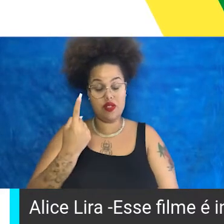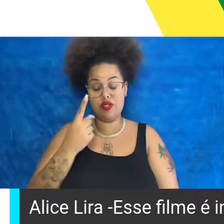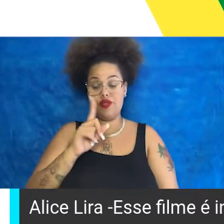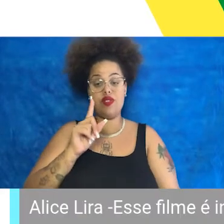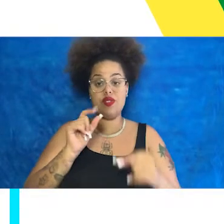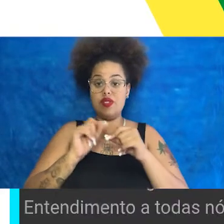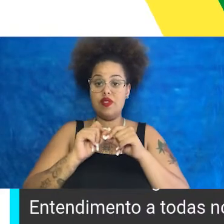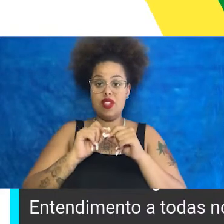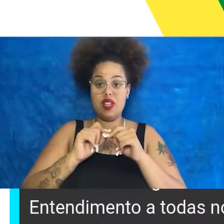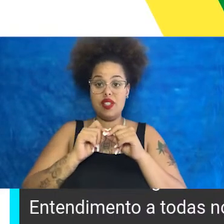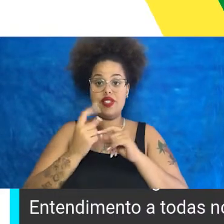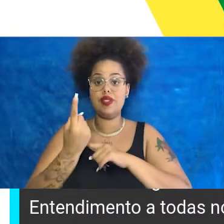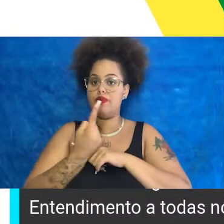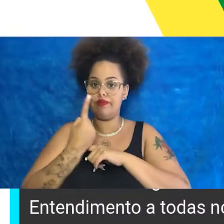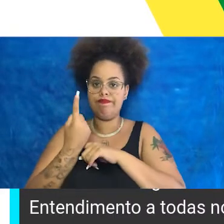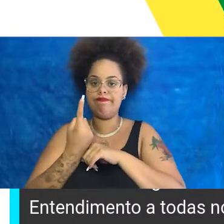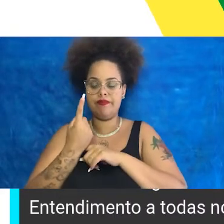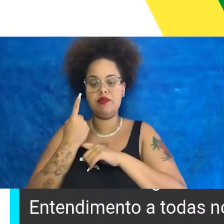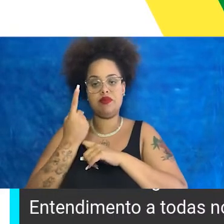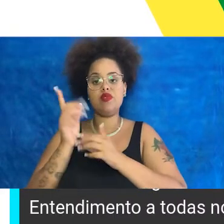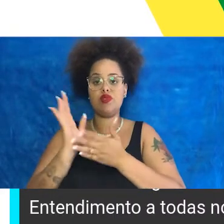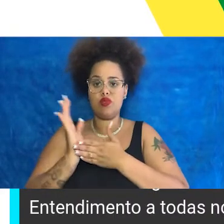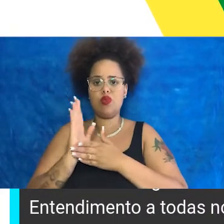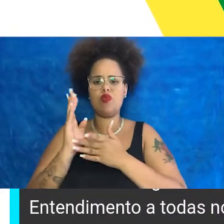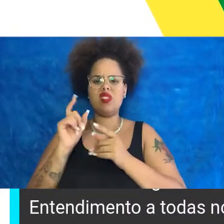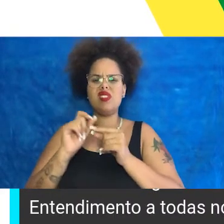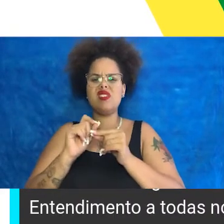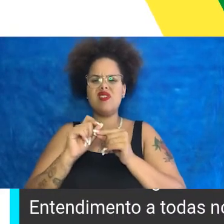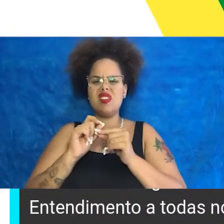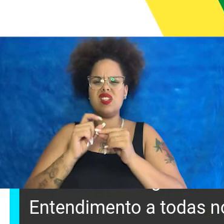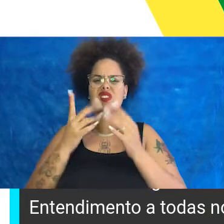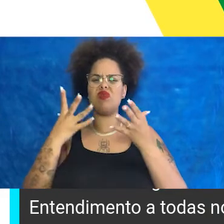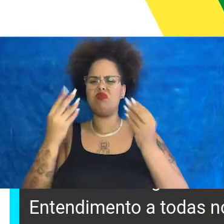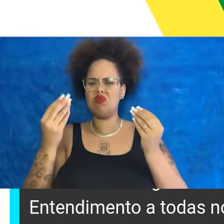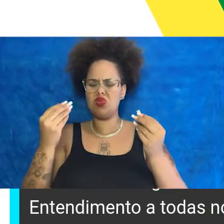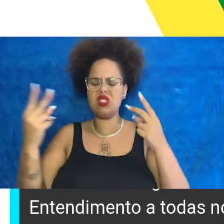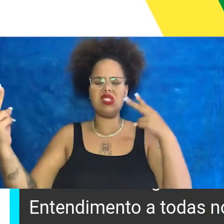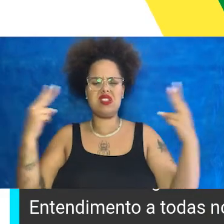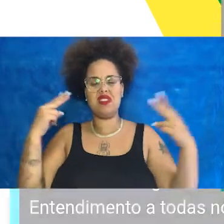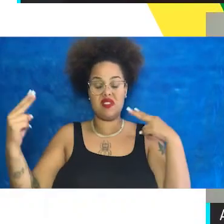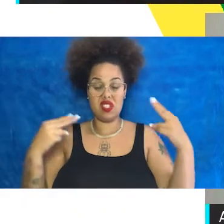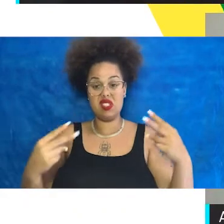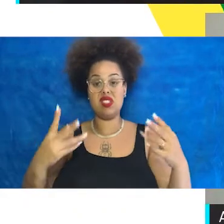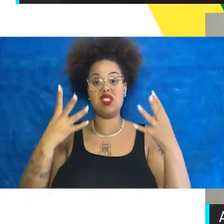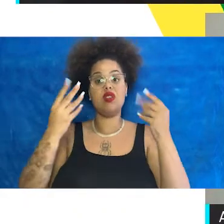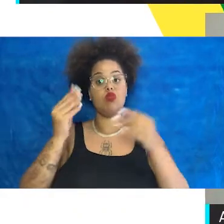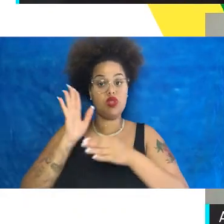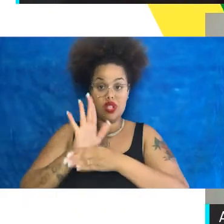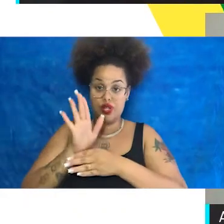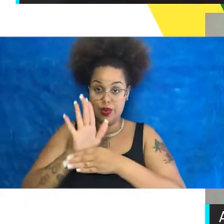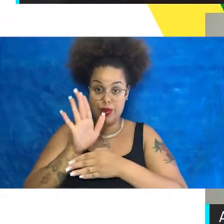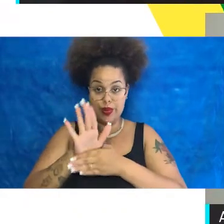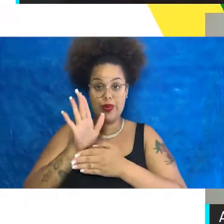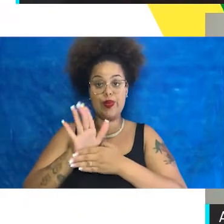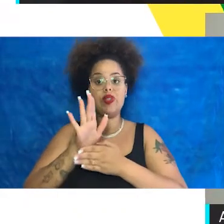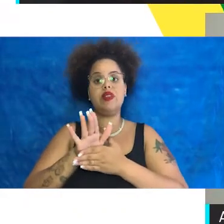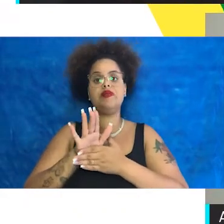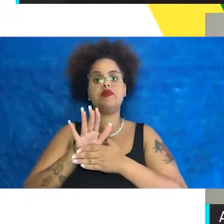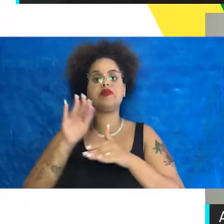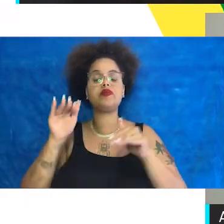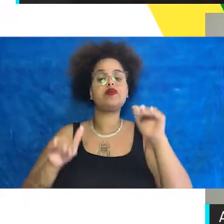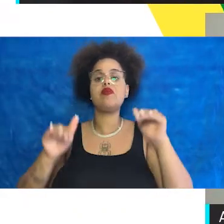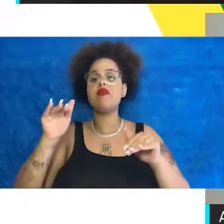faz individualmente um filme, né, se faz com muitas referências, se faz com muita ajuda, se faz, às